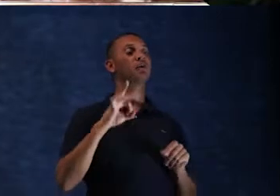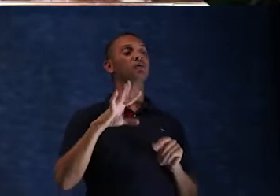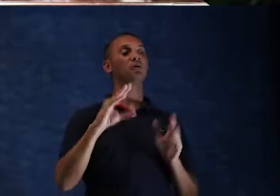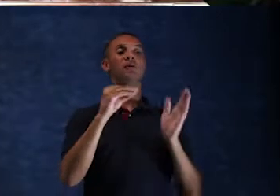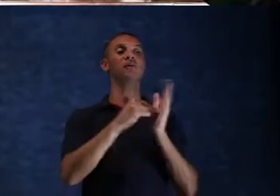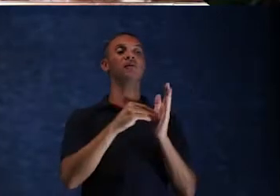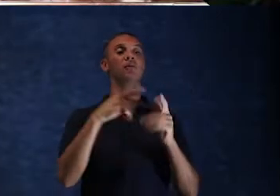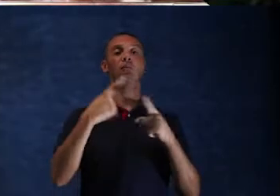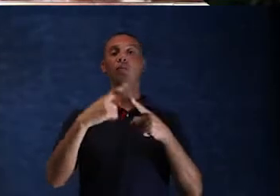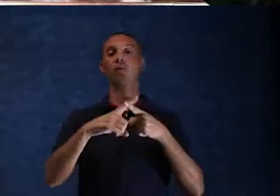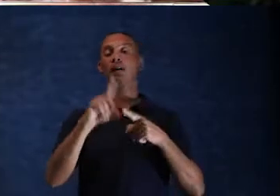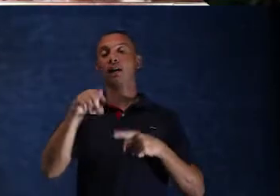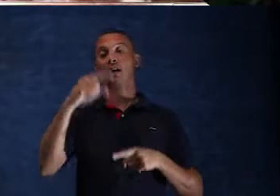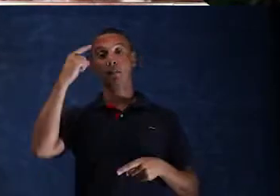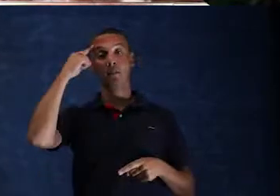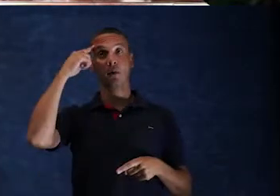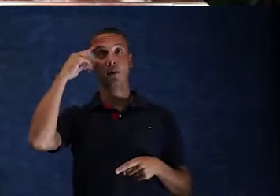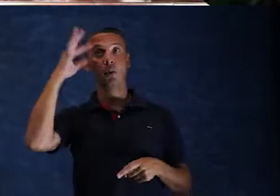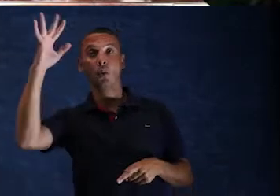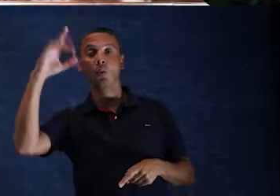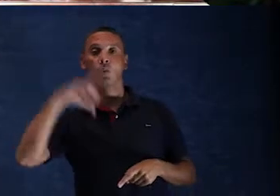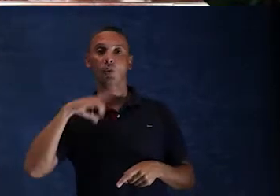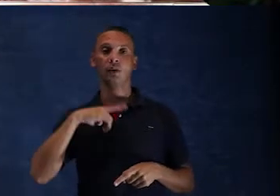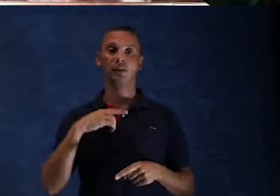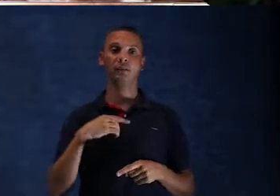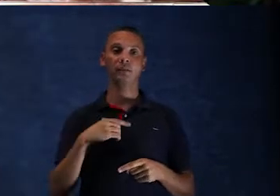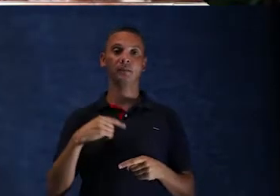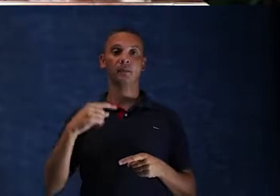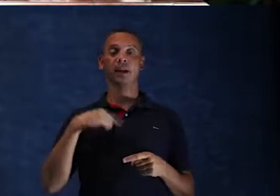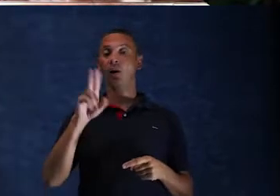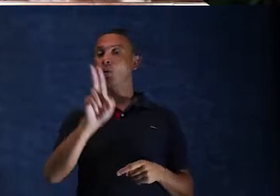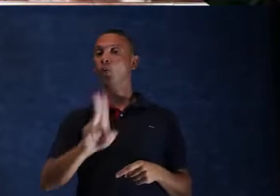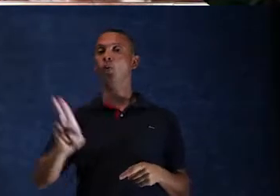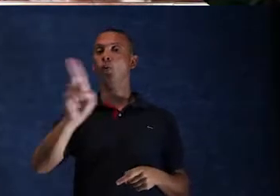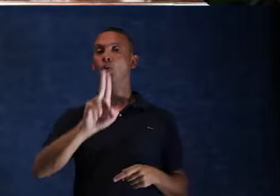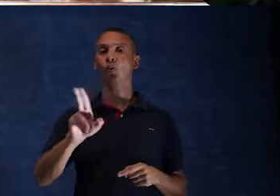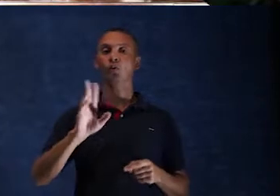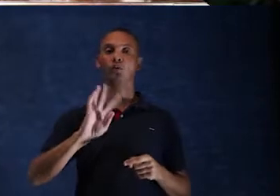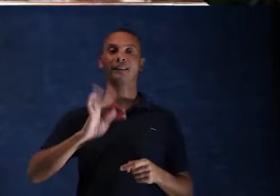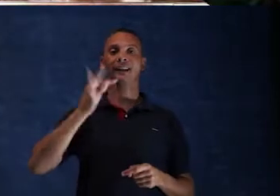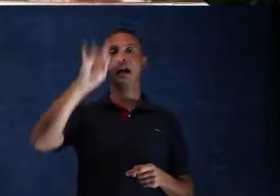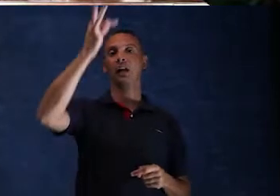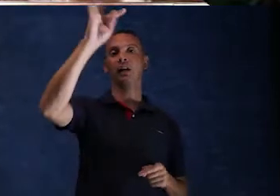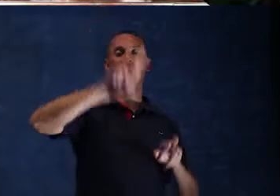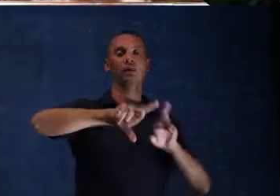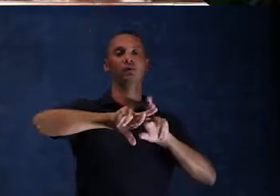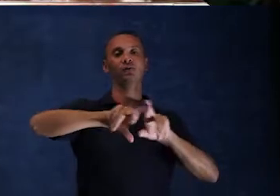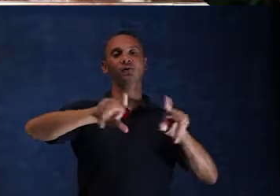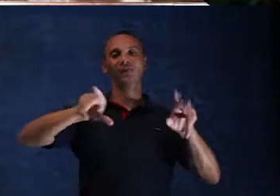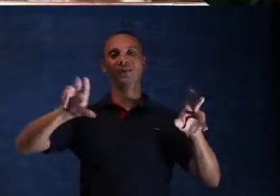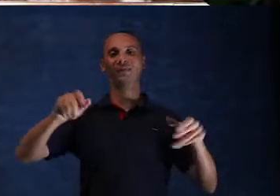registro, porque é o que me fascina muito na obra dela. E é um uso das técnicas,